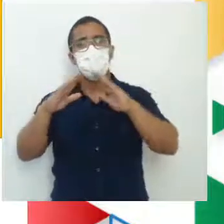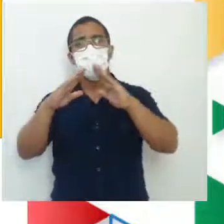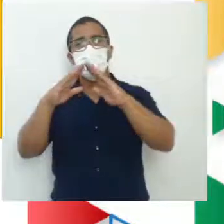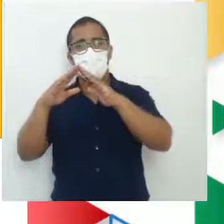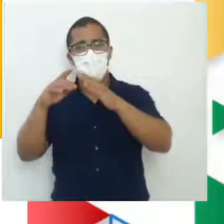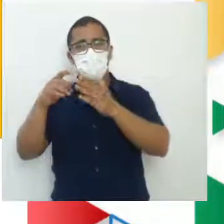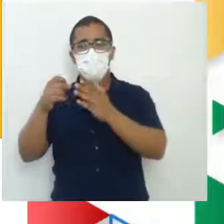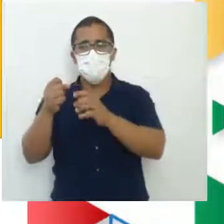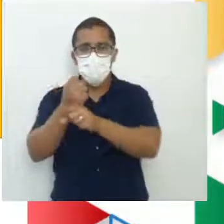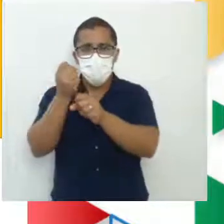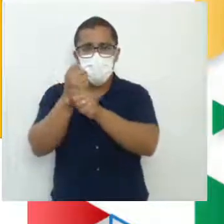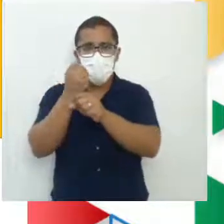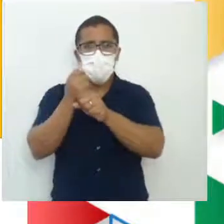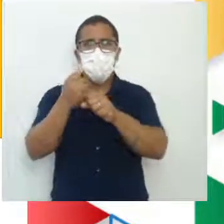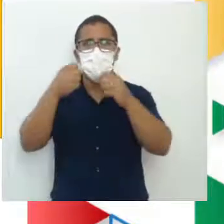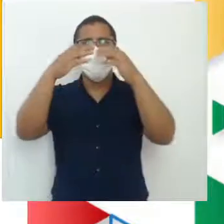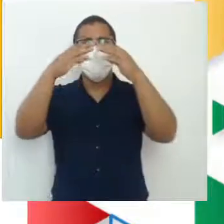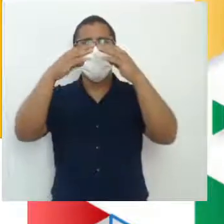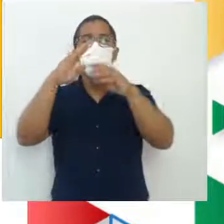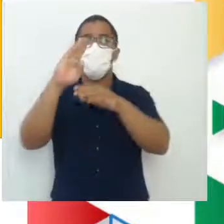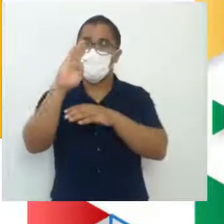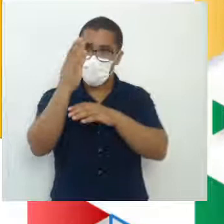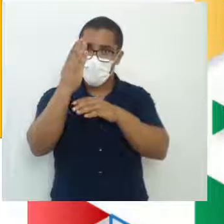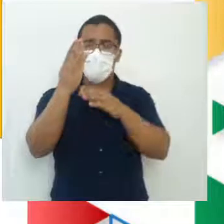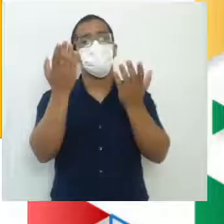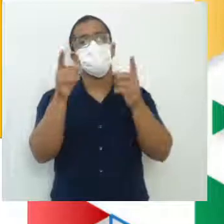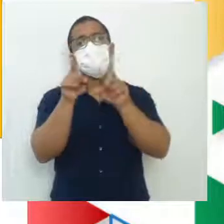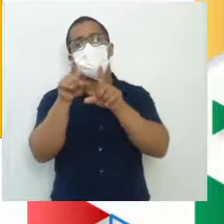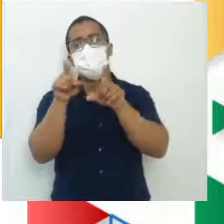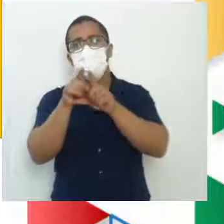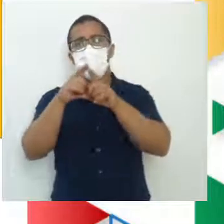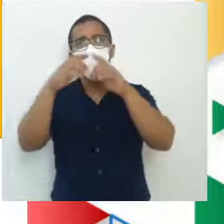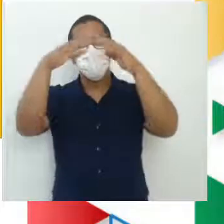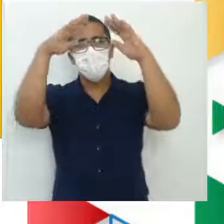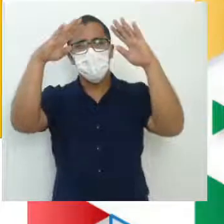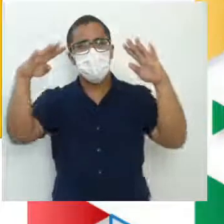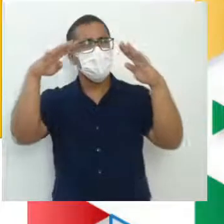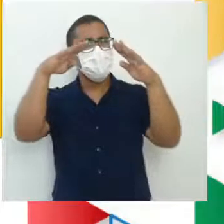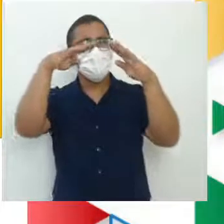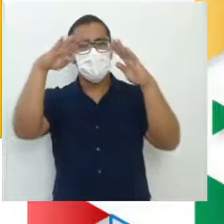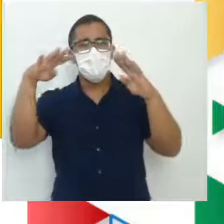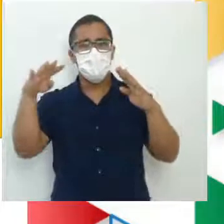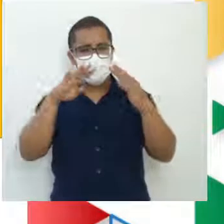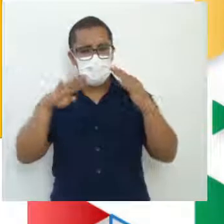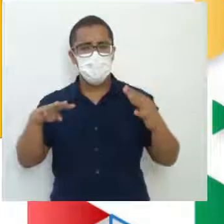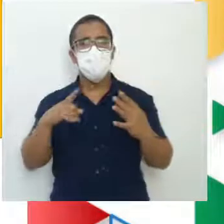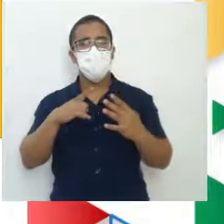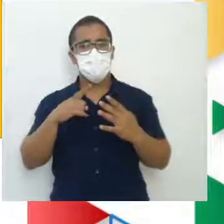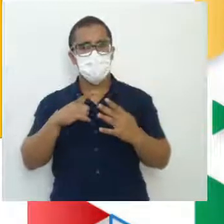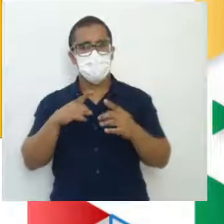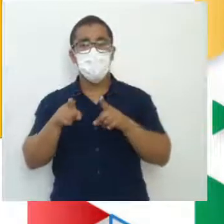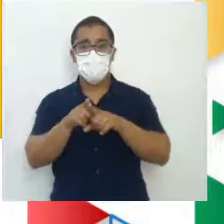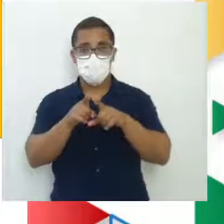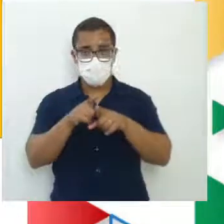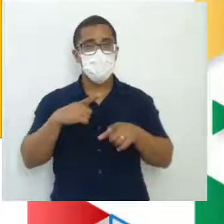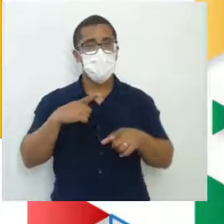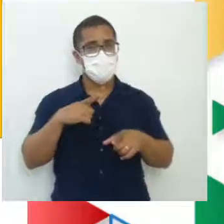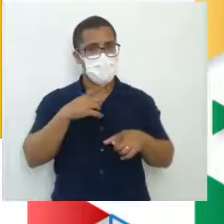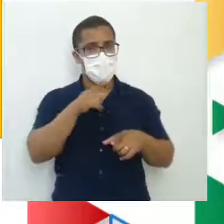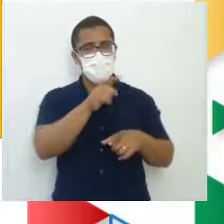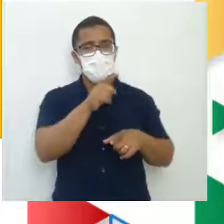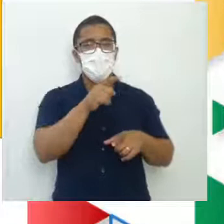palha. Tia Neiva mantinha ali também um hospital e um orfanato, com cerca de 80